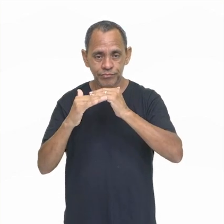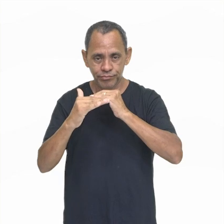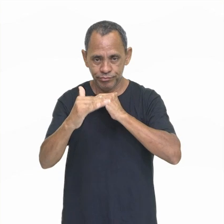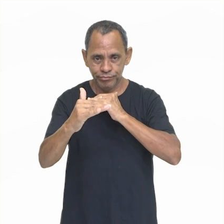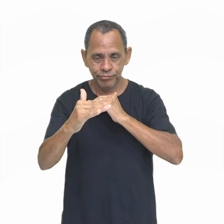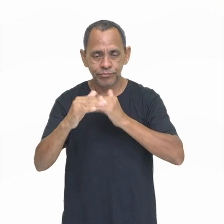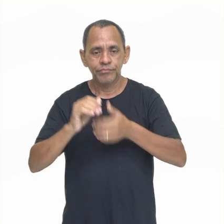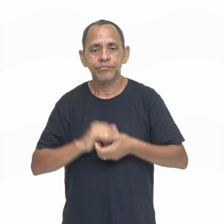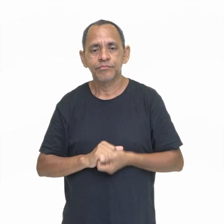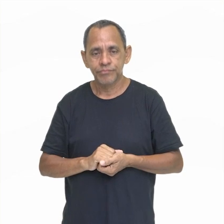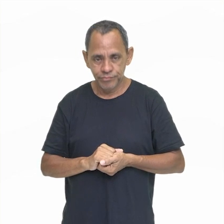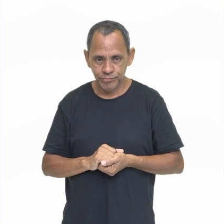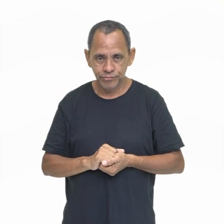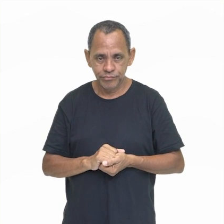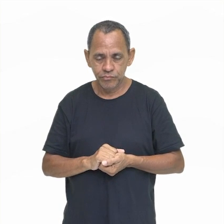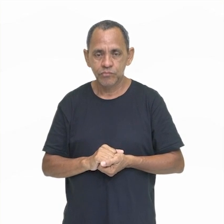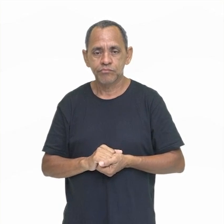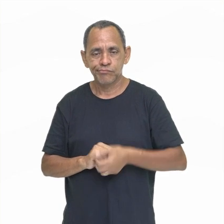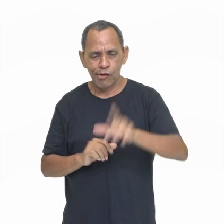uma função